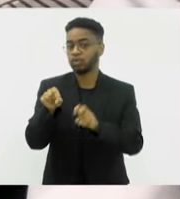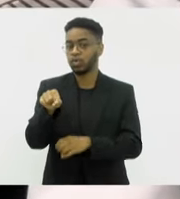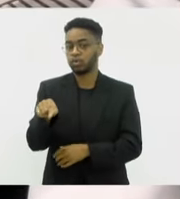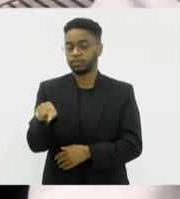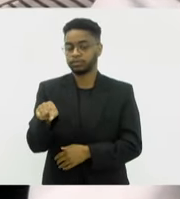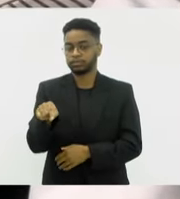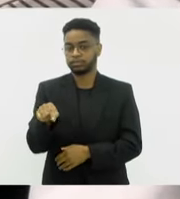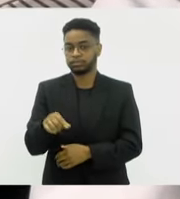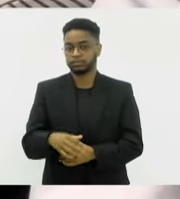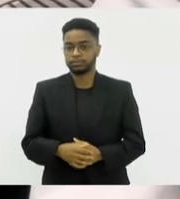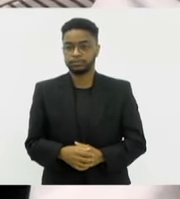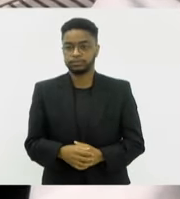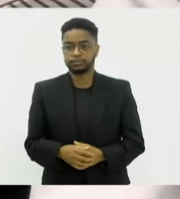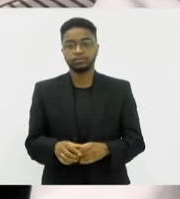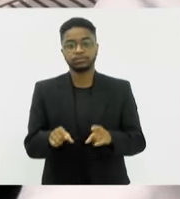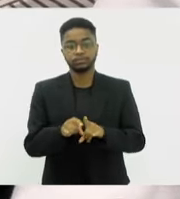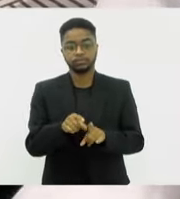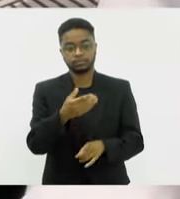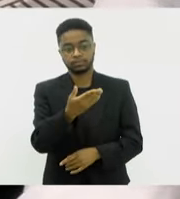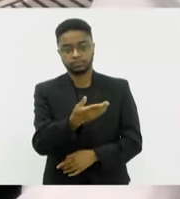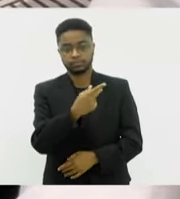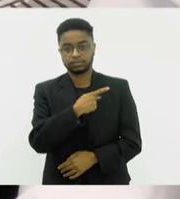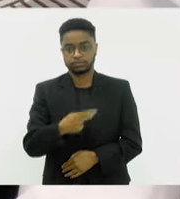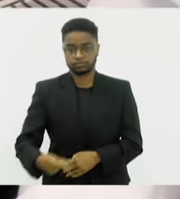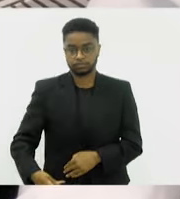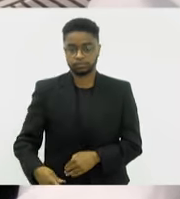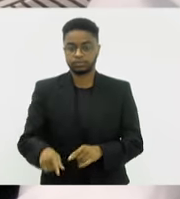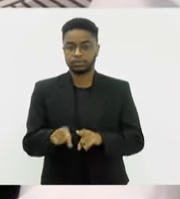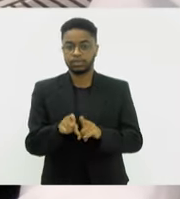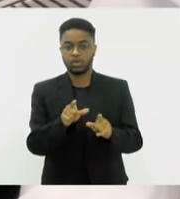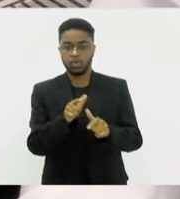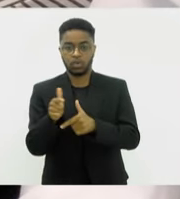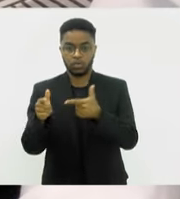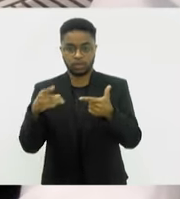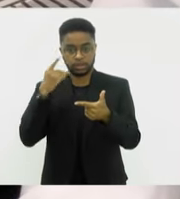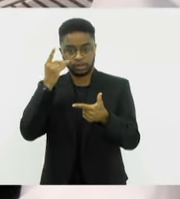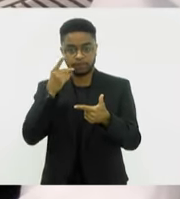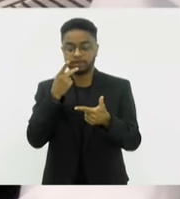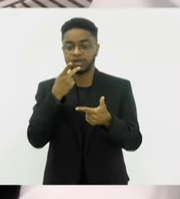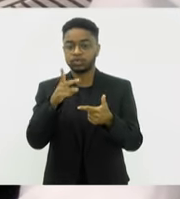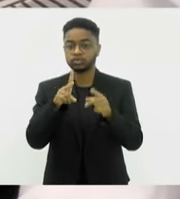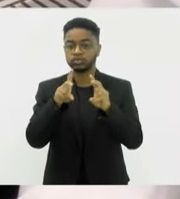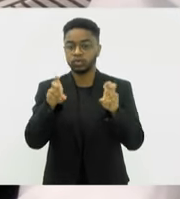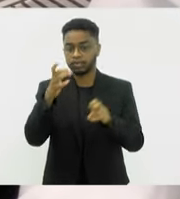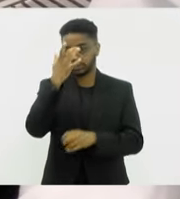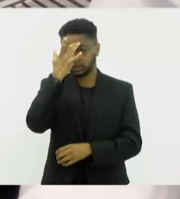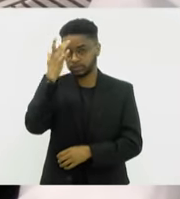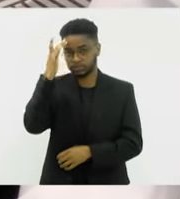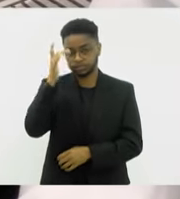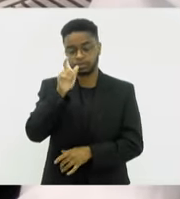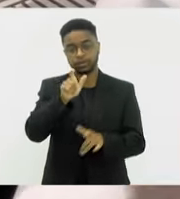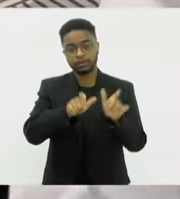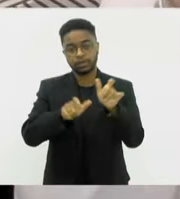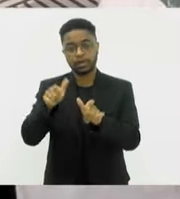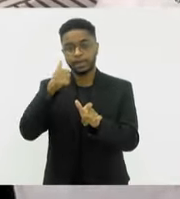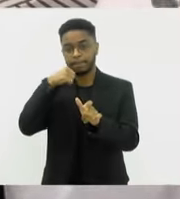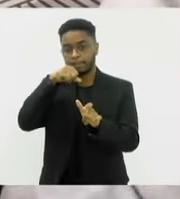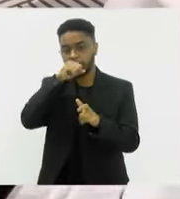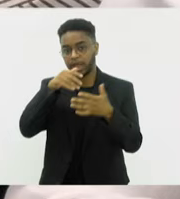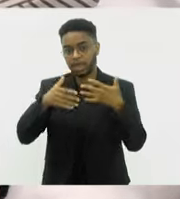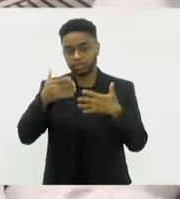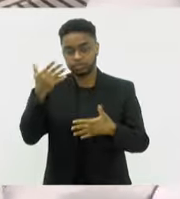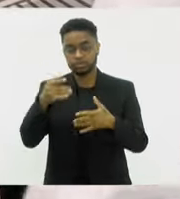meu presidente e demais deputados e deputadas, ele trata da saúde mental de mães atípicas